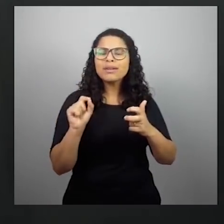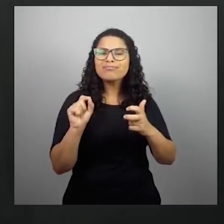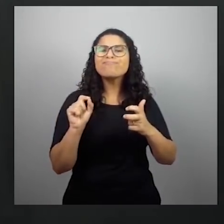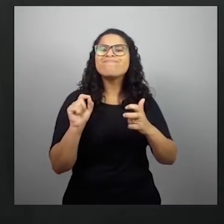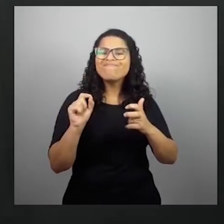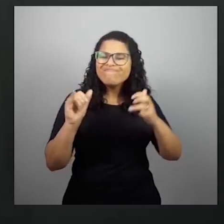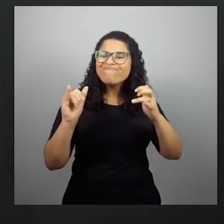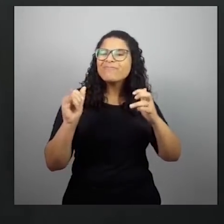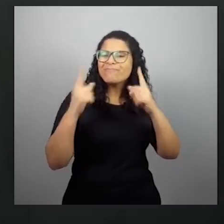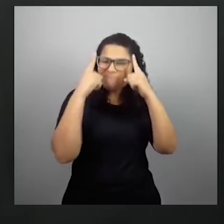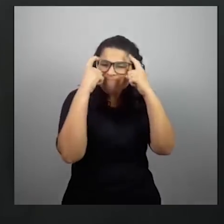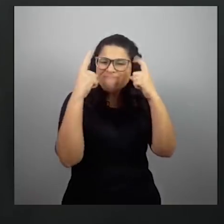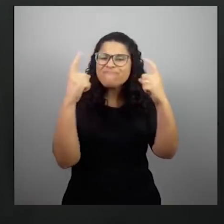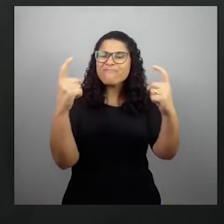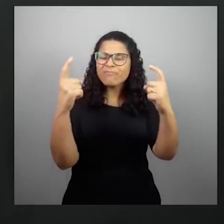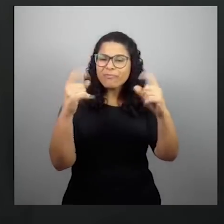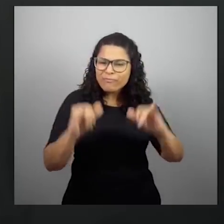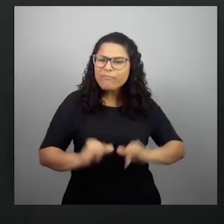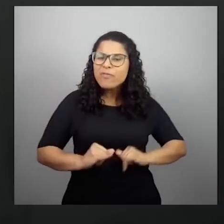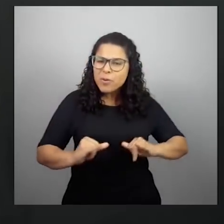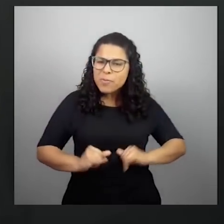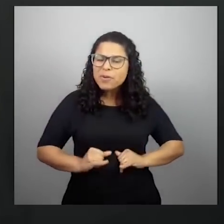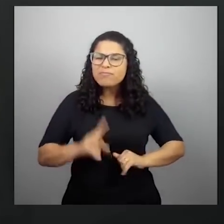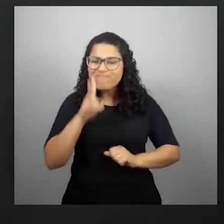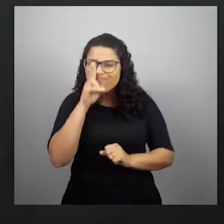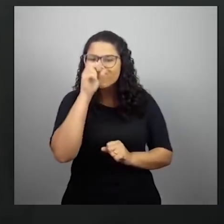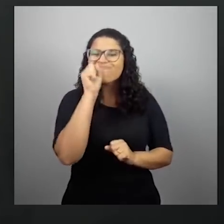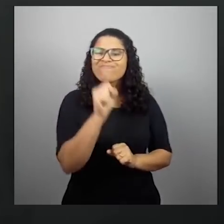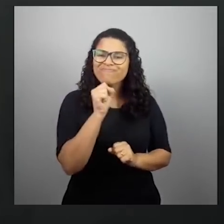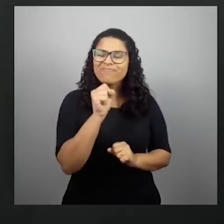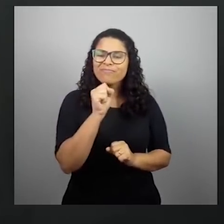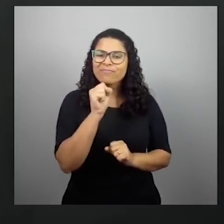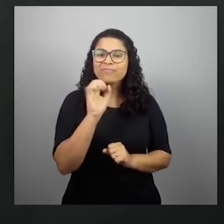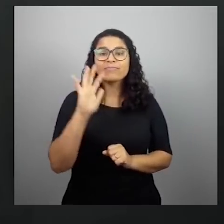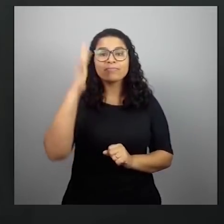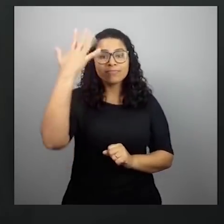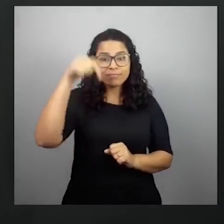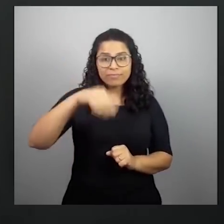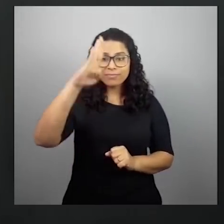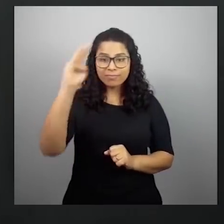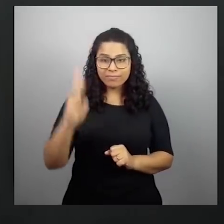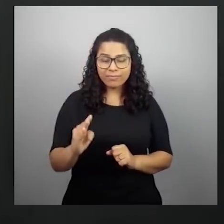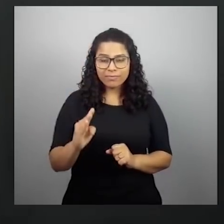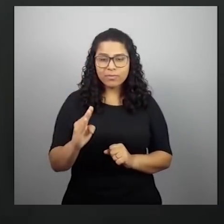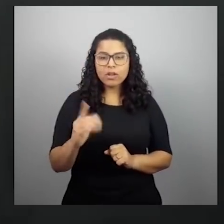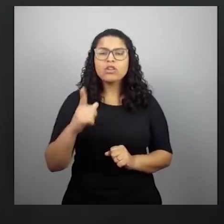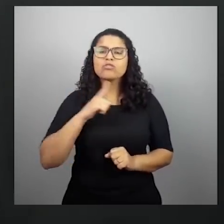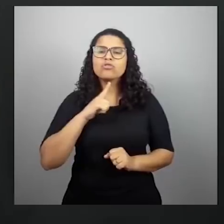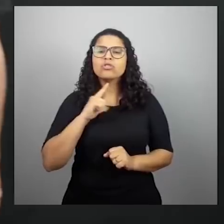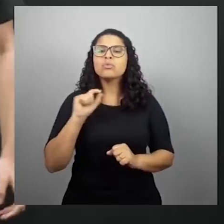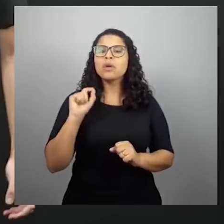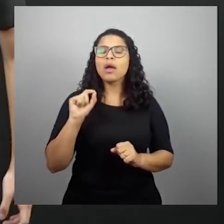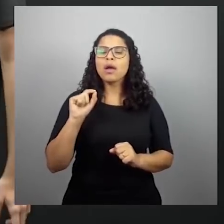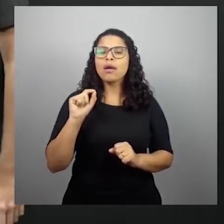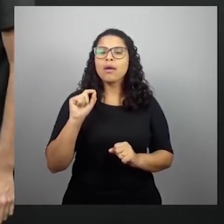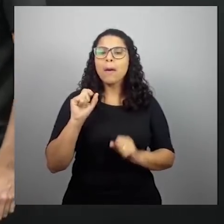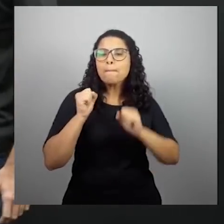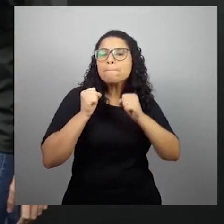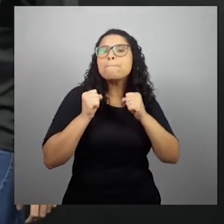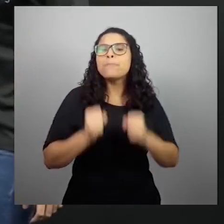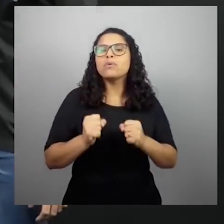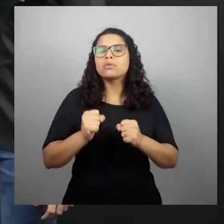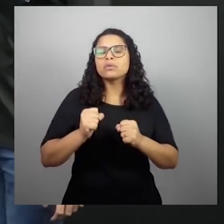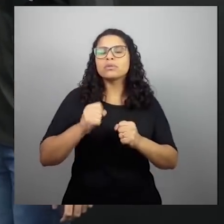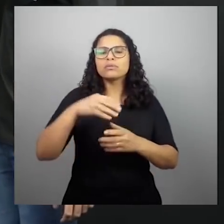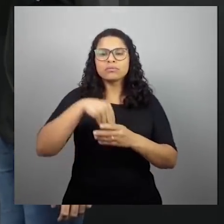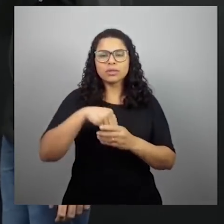de violência dessa elite dominante que se manteve no poder durante todo esse tempo. Isso traz uma outra discussão